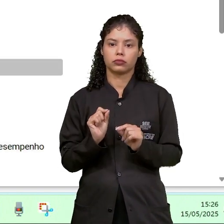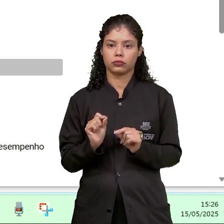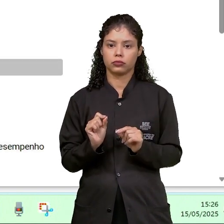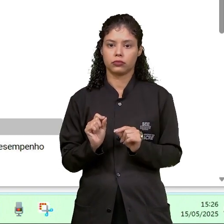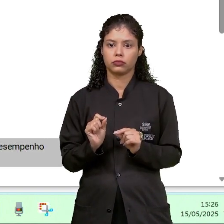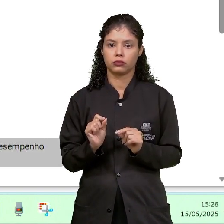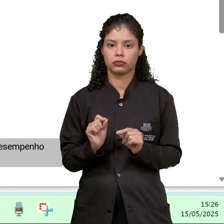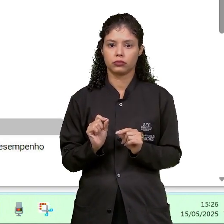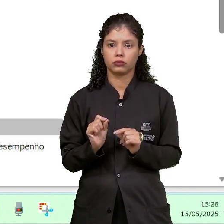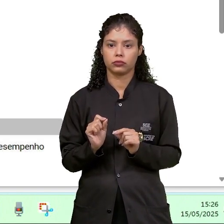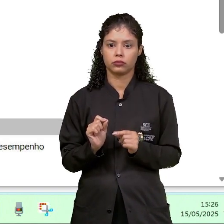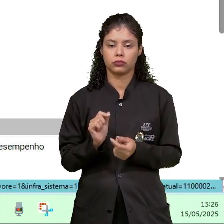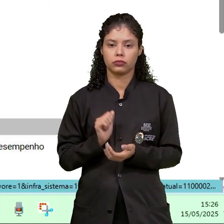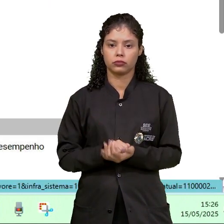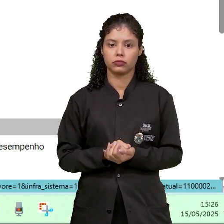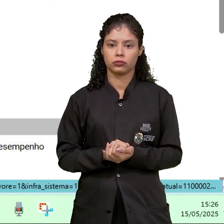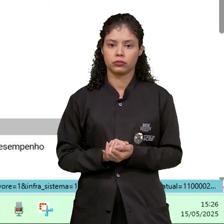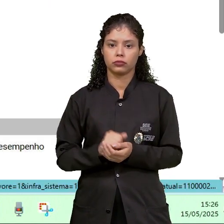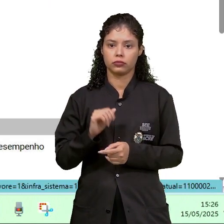aqui